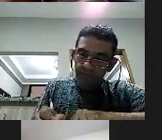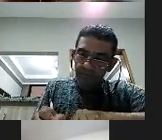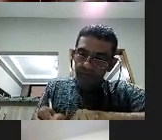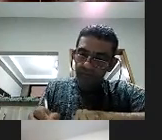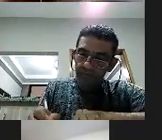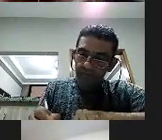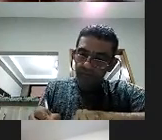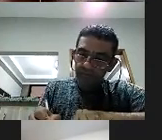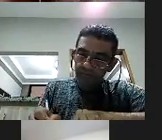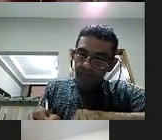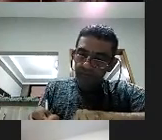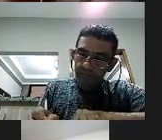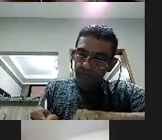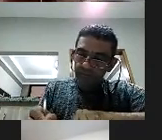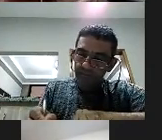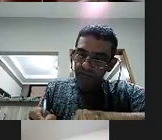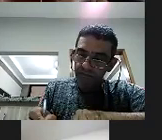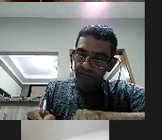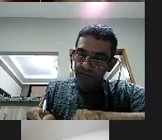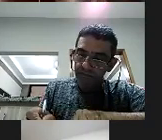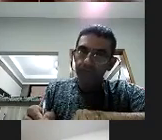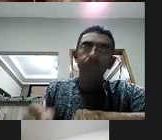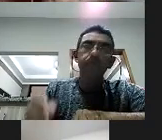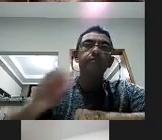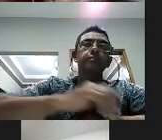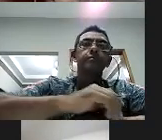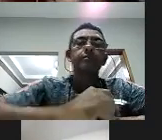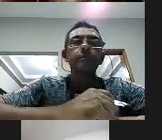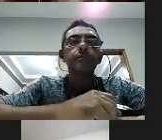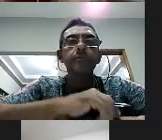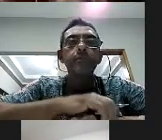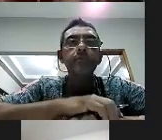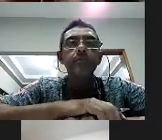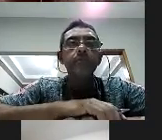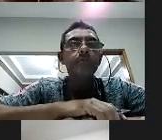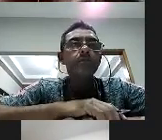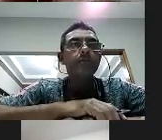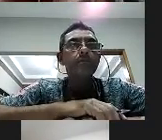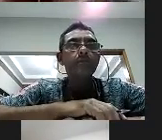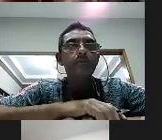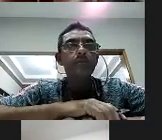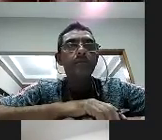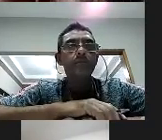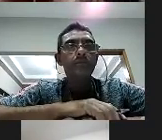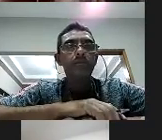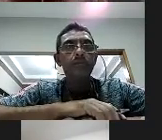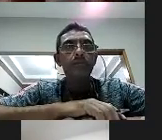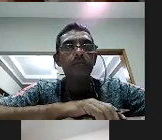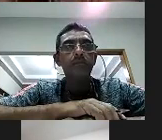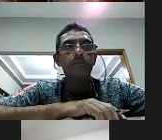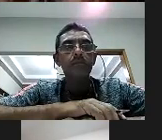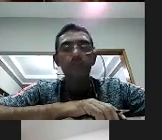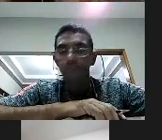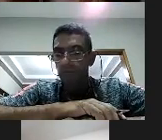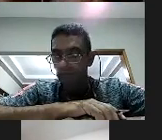engasgou-se. Então, é algo muito... Ela estava muito triste em sala de aula, porque ela falou, professora, se eu não tivesse girado